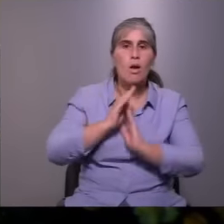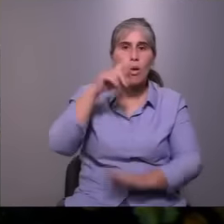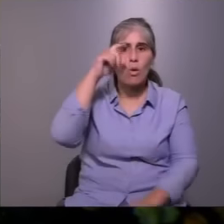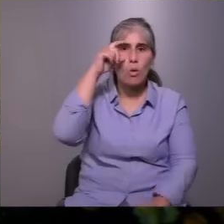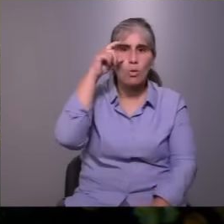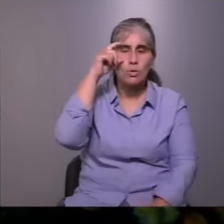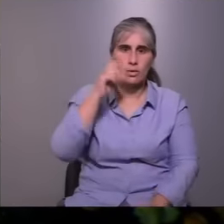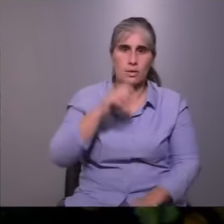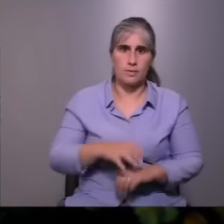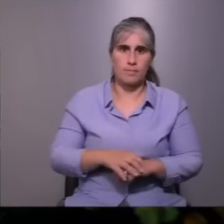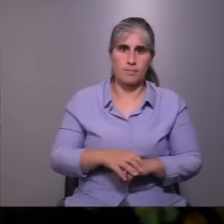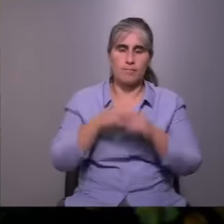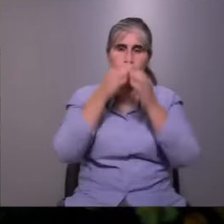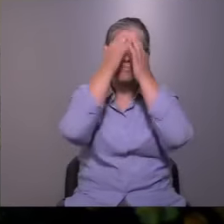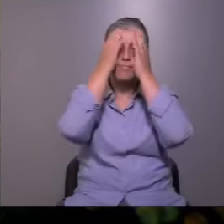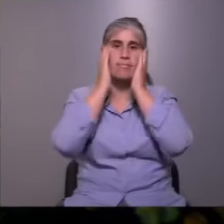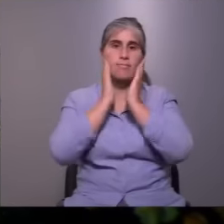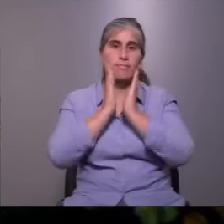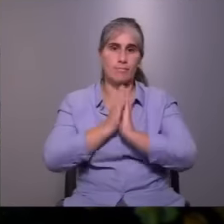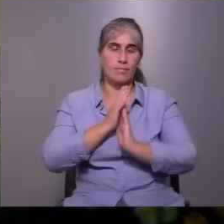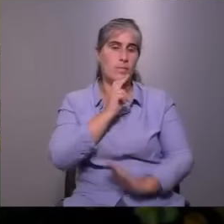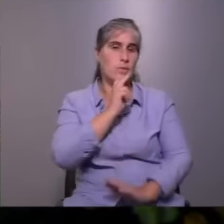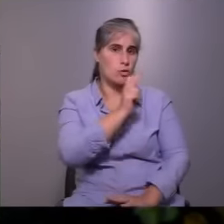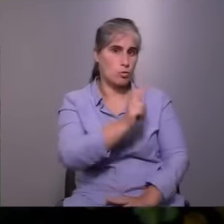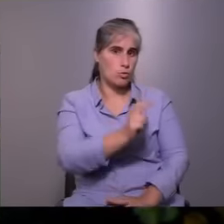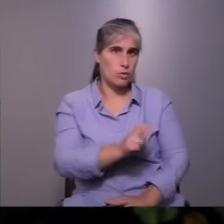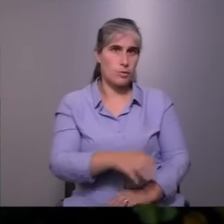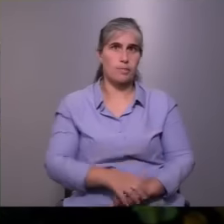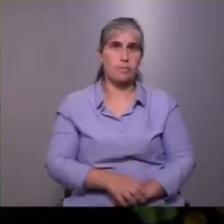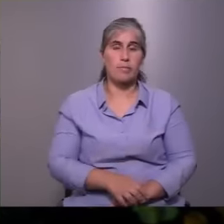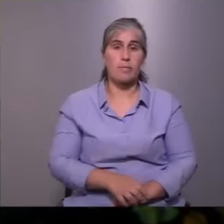"Que é que vosso mecê me quer?", perguntou a Lúcia.